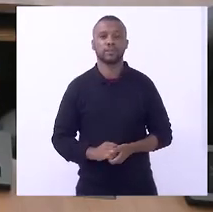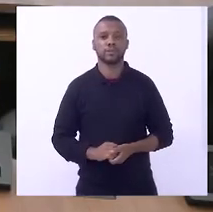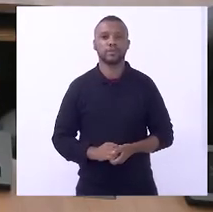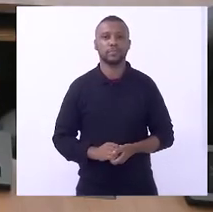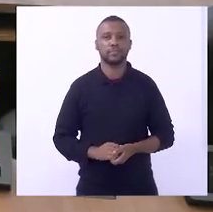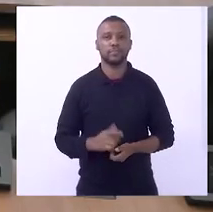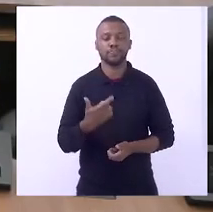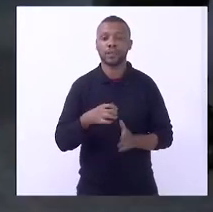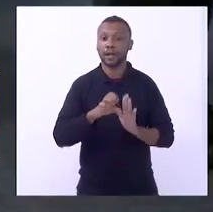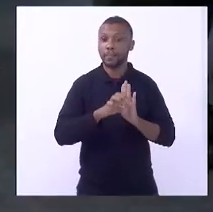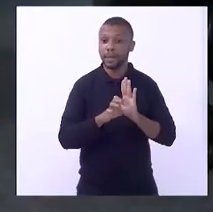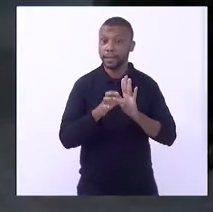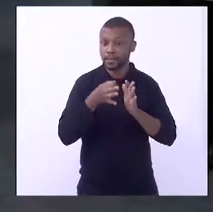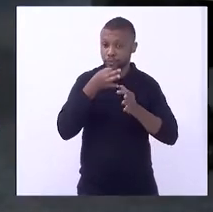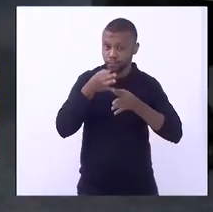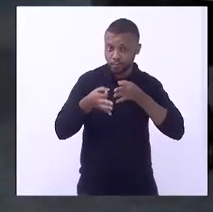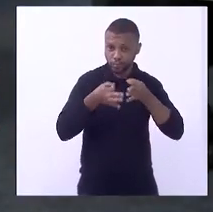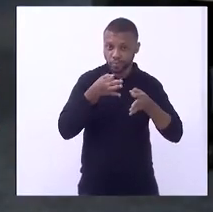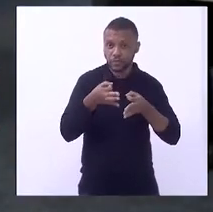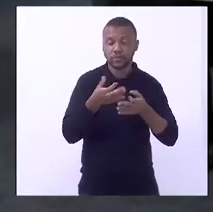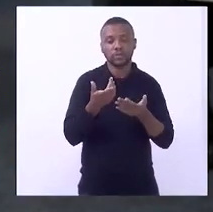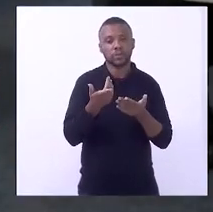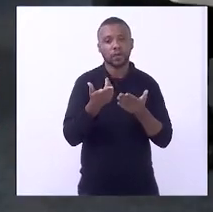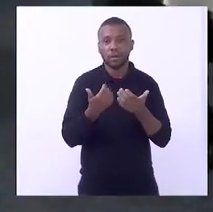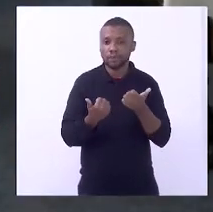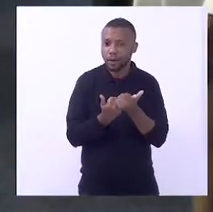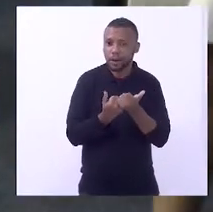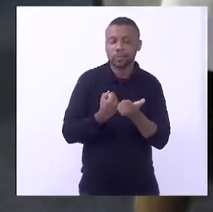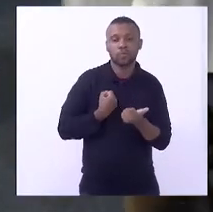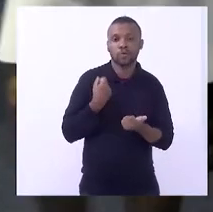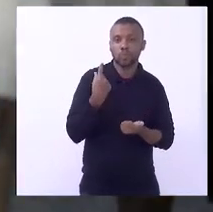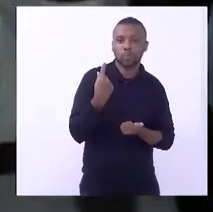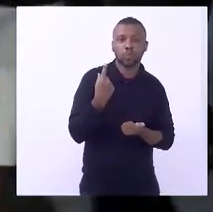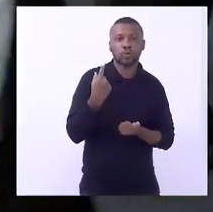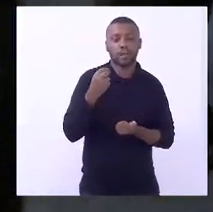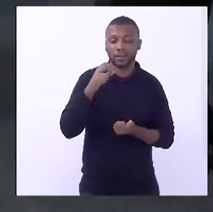Aparecer as emendas, senhor presidente. Favorável às emendas 2, 4,